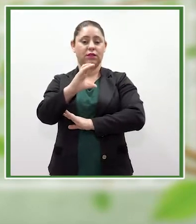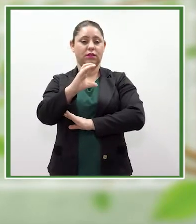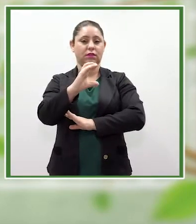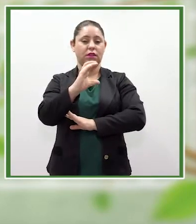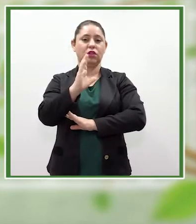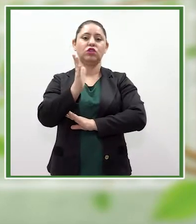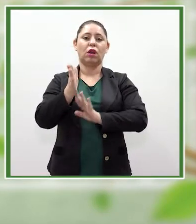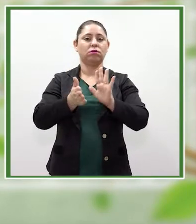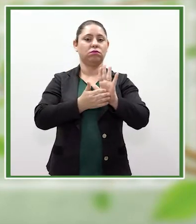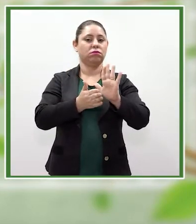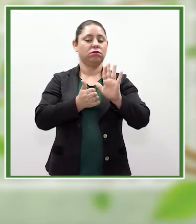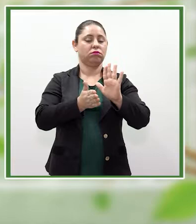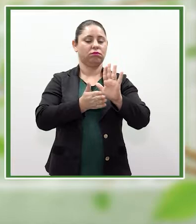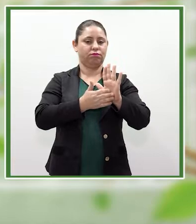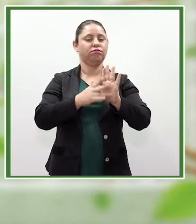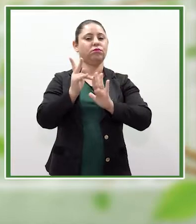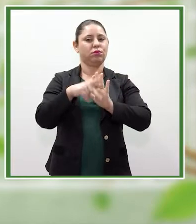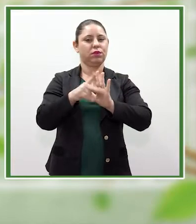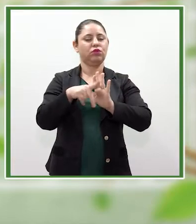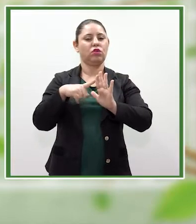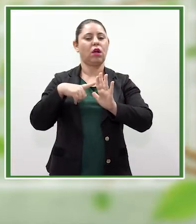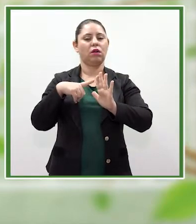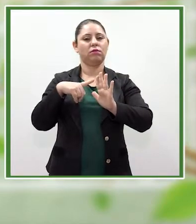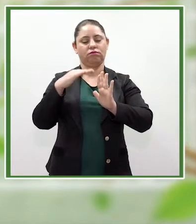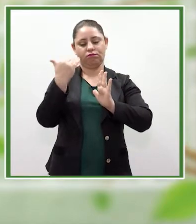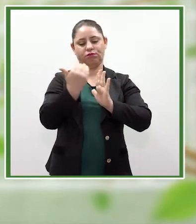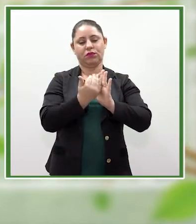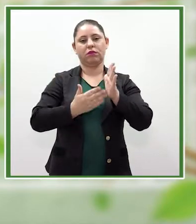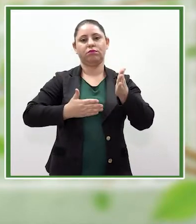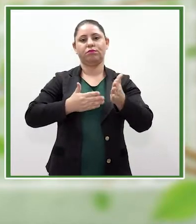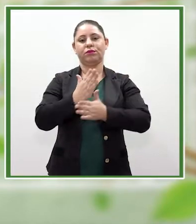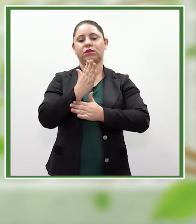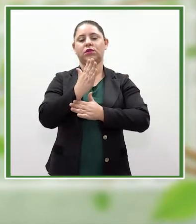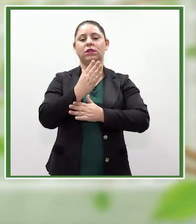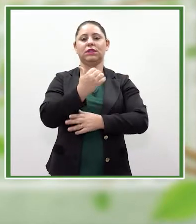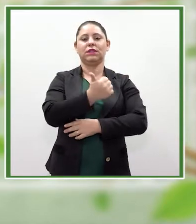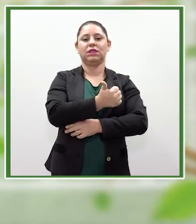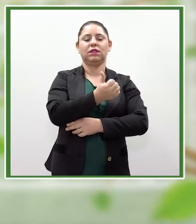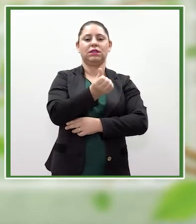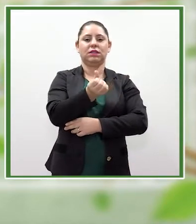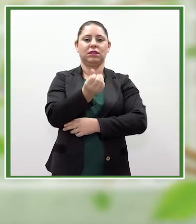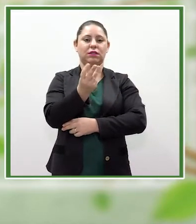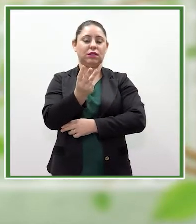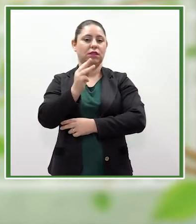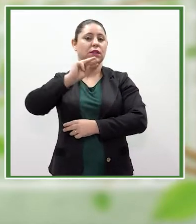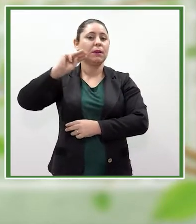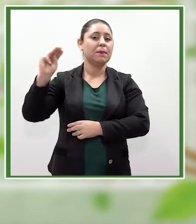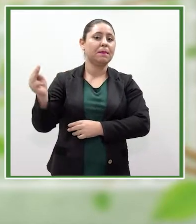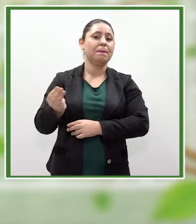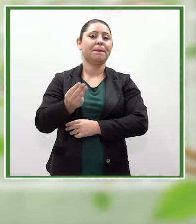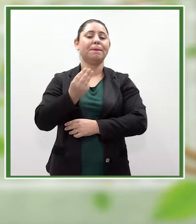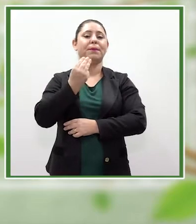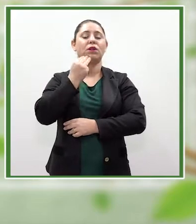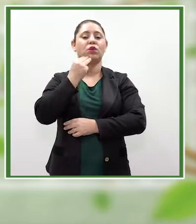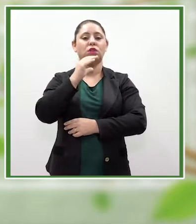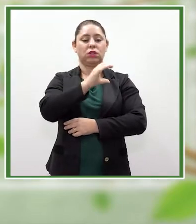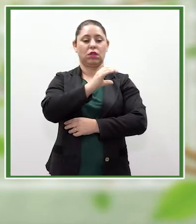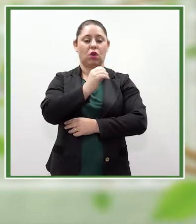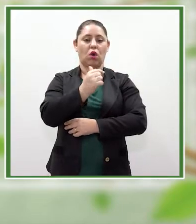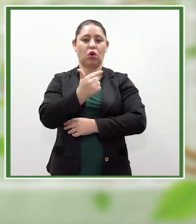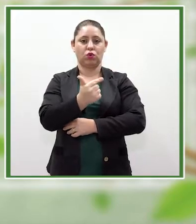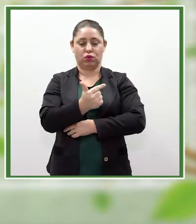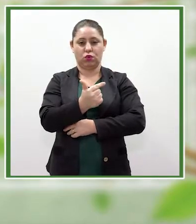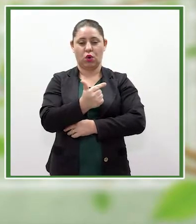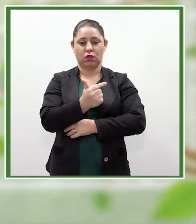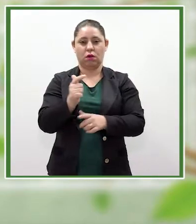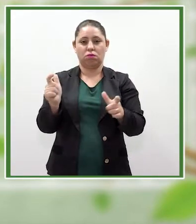tamanho da Alemanha, correspondendo a 52 milhões de hectares, mostrando, então, que o Brasil realmente foi bastante efetivo